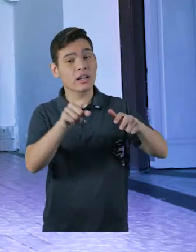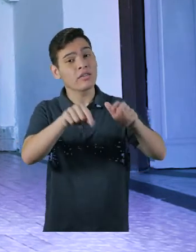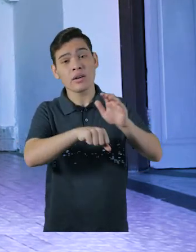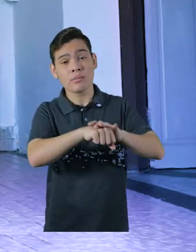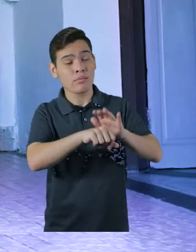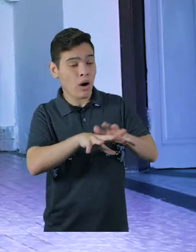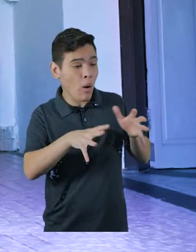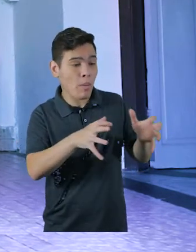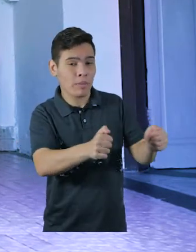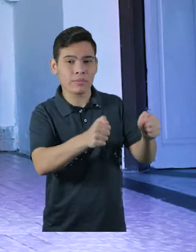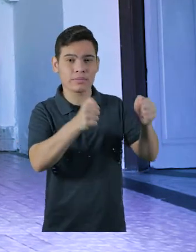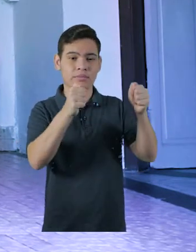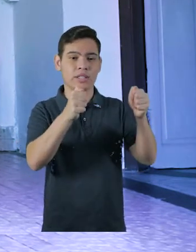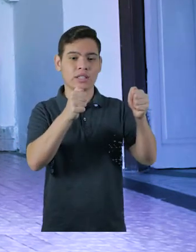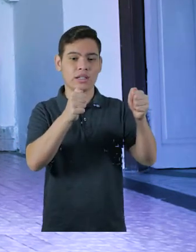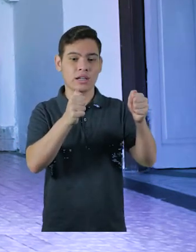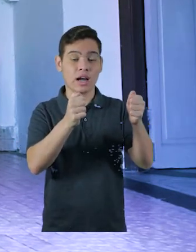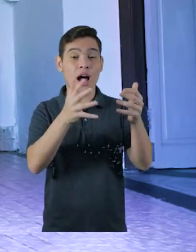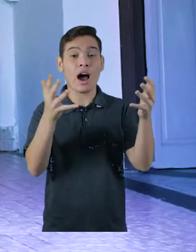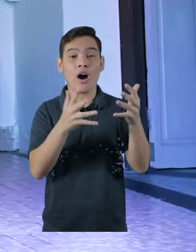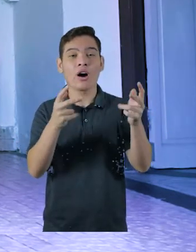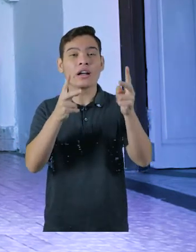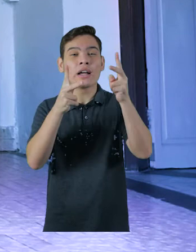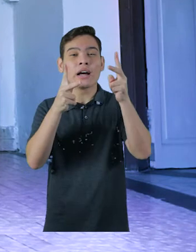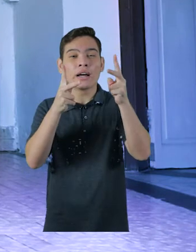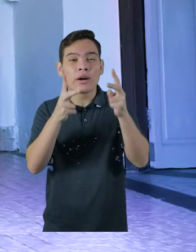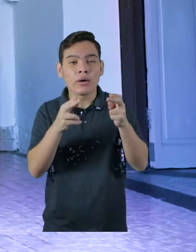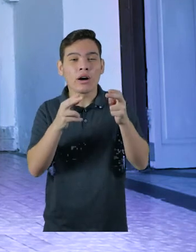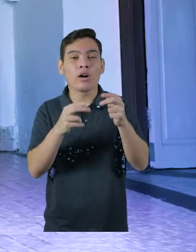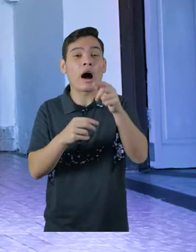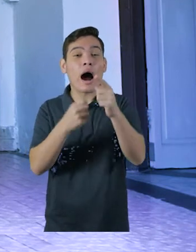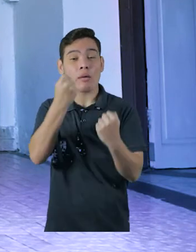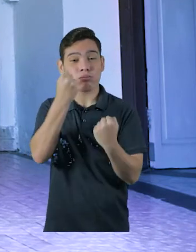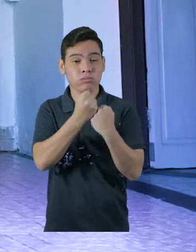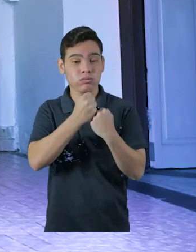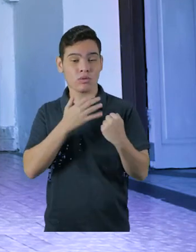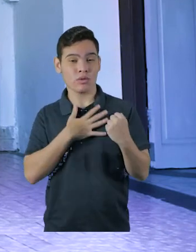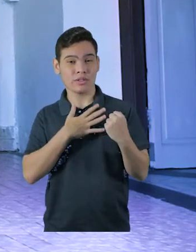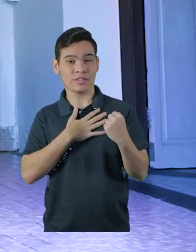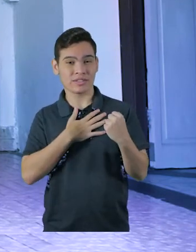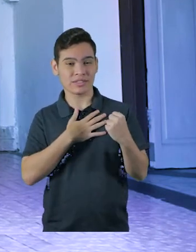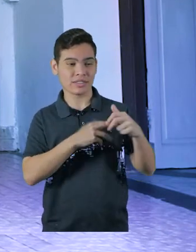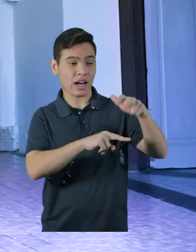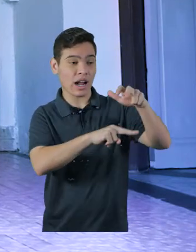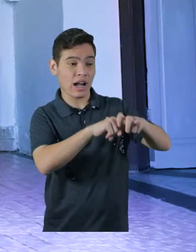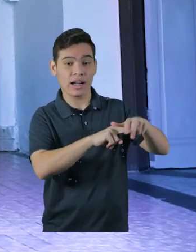é a estrutura para esse objeto dançar.